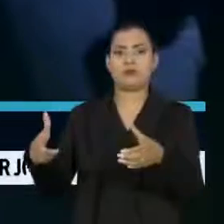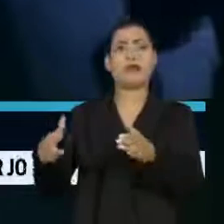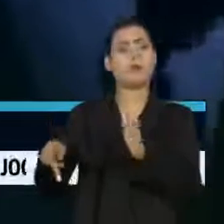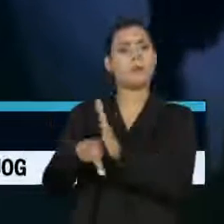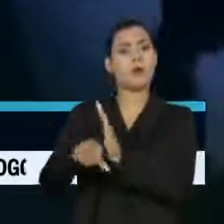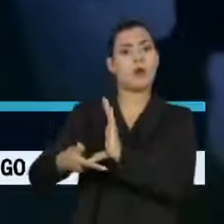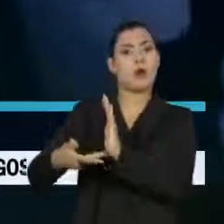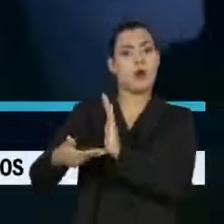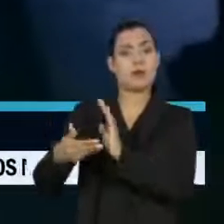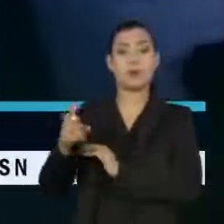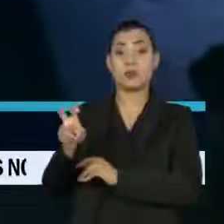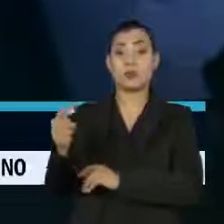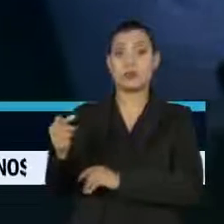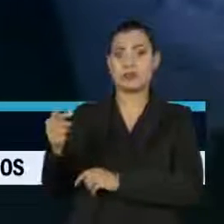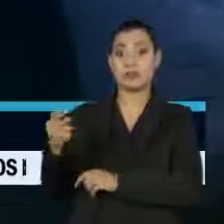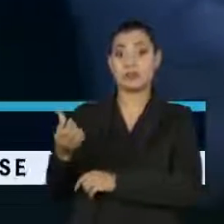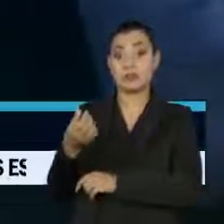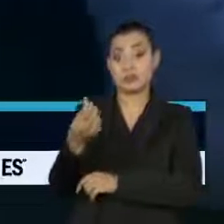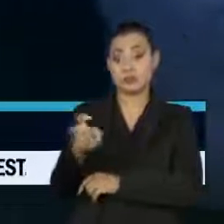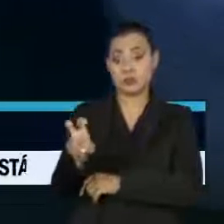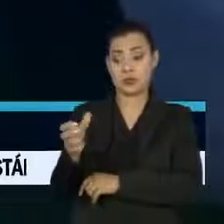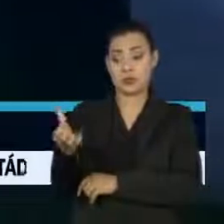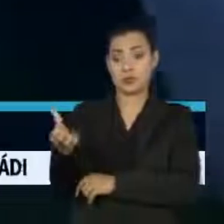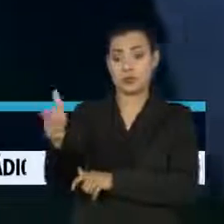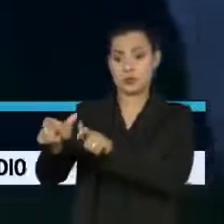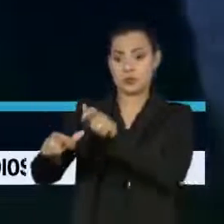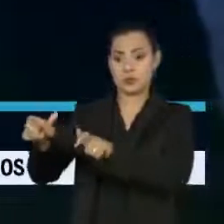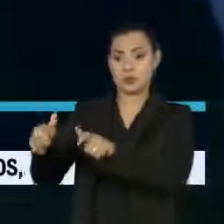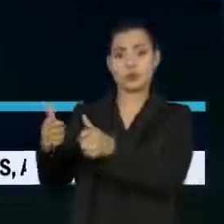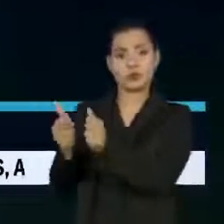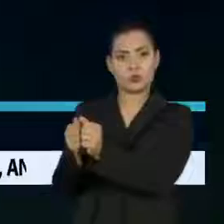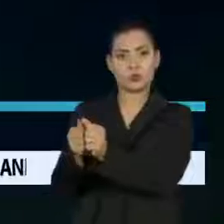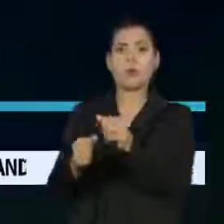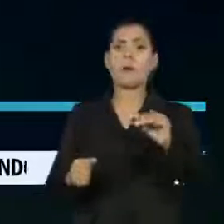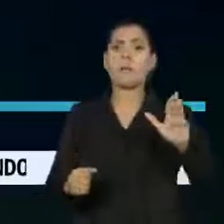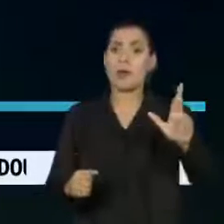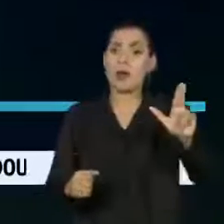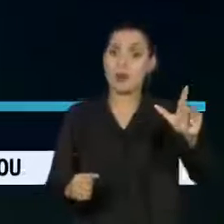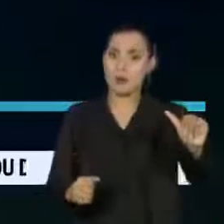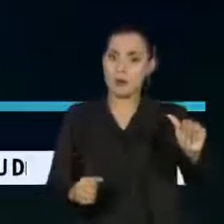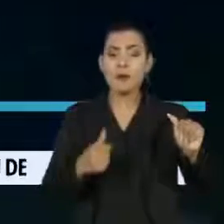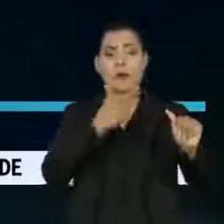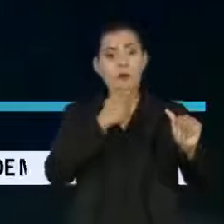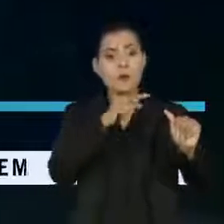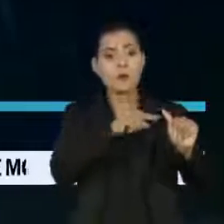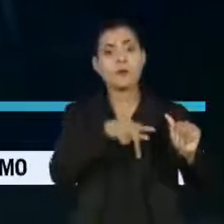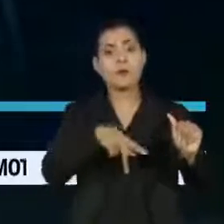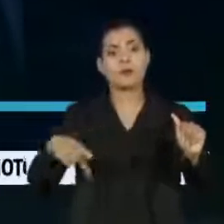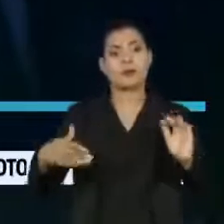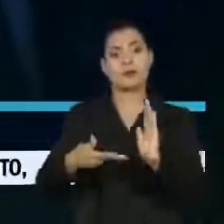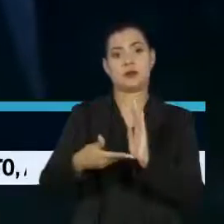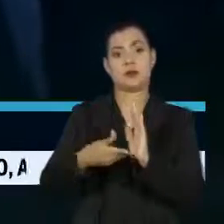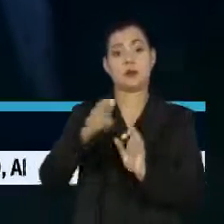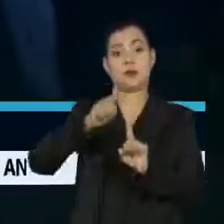Câmara, com 56 parlamentares. O presidente nacional do MDB, Baleia Rossi, deve disputar a presidência da Câmara